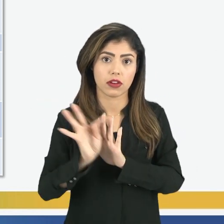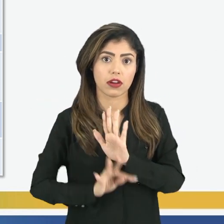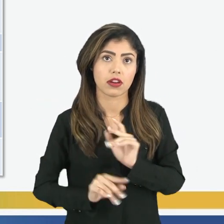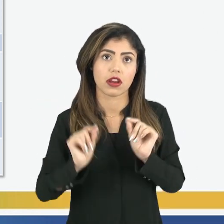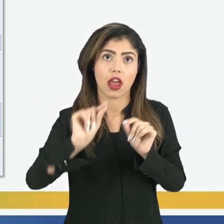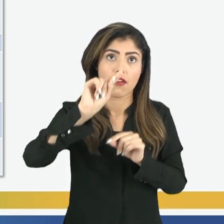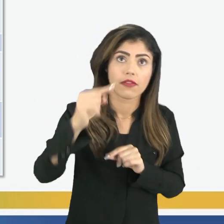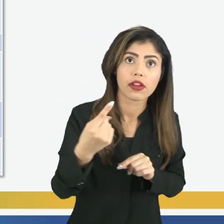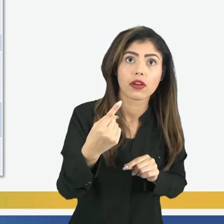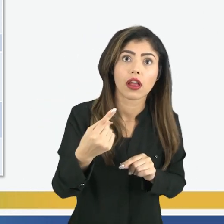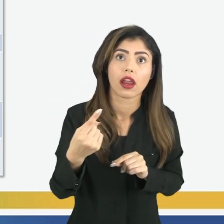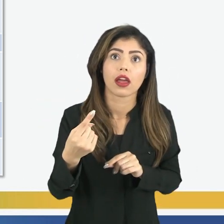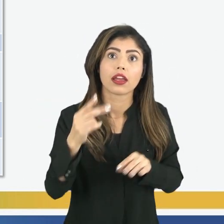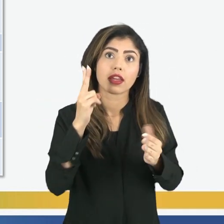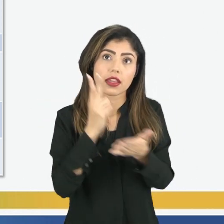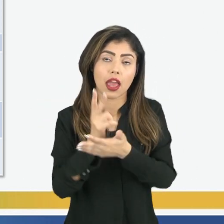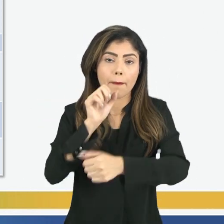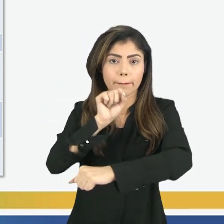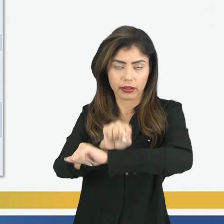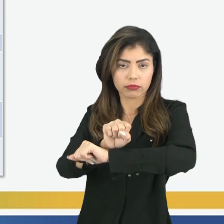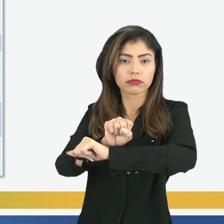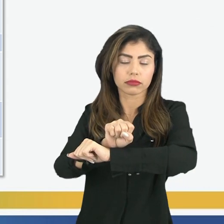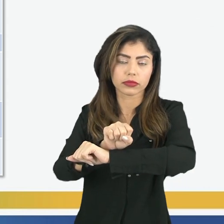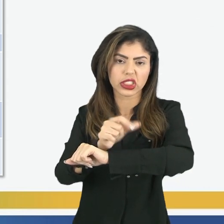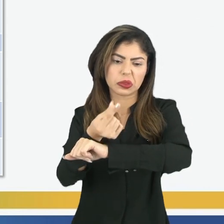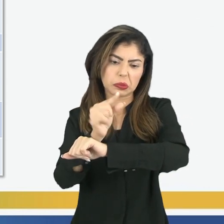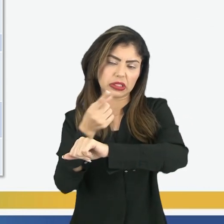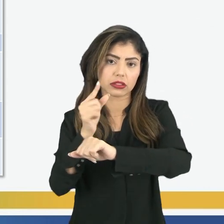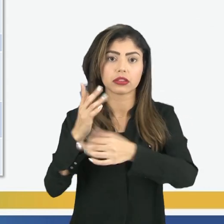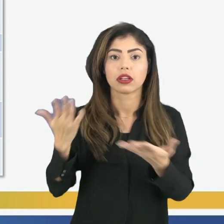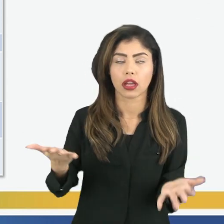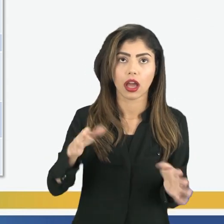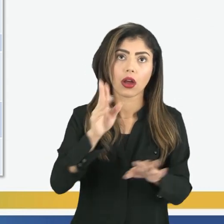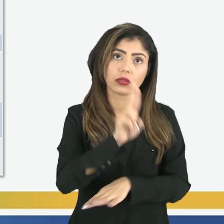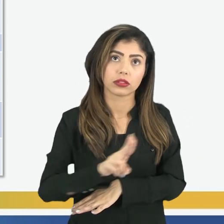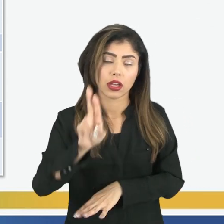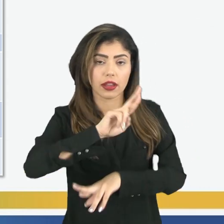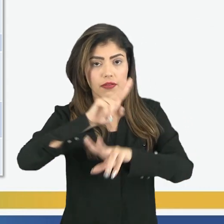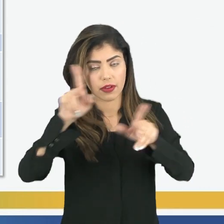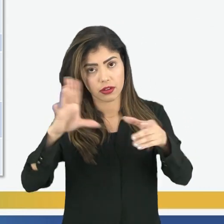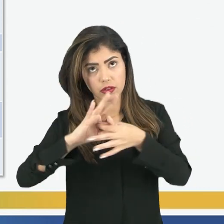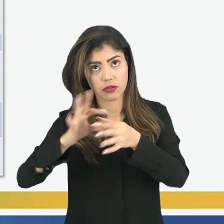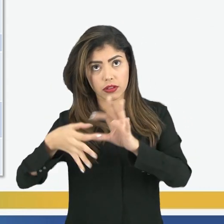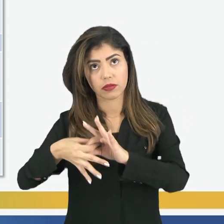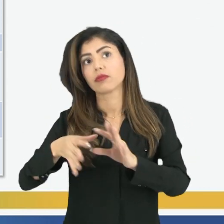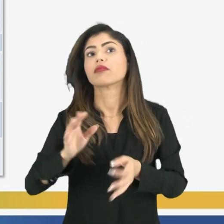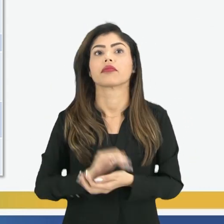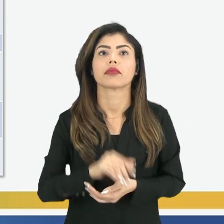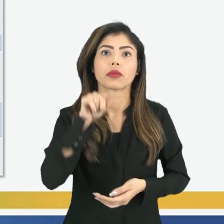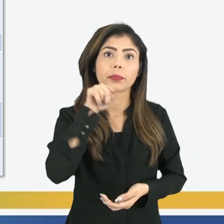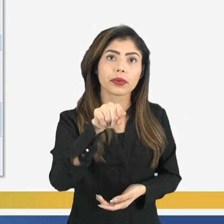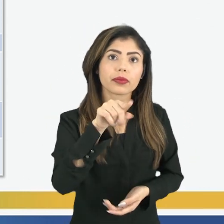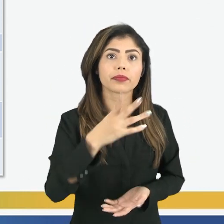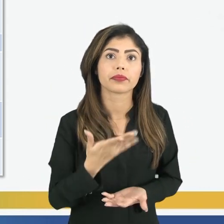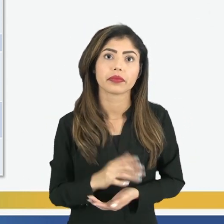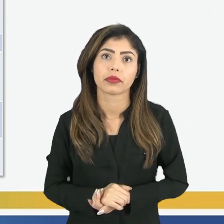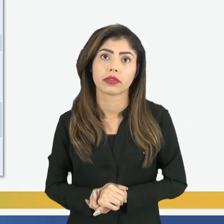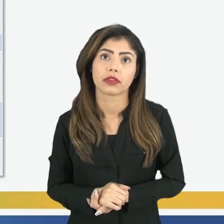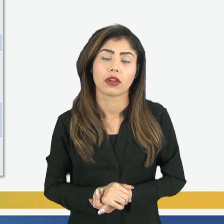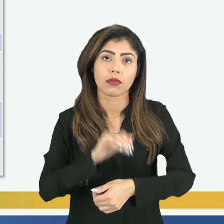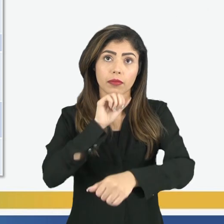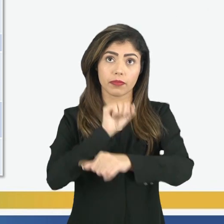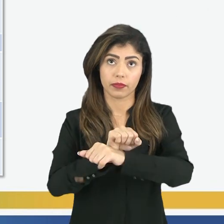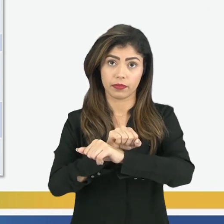a vírgula marca uma pausa de pequena duração, utilizada em diversos contextos. O ponto, gente, ele